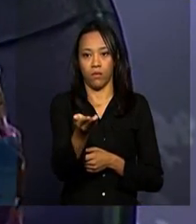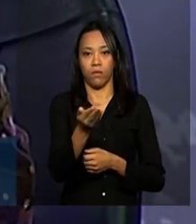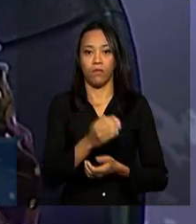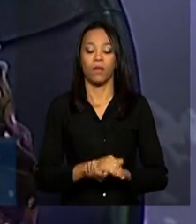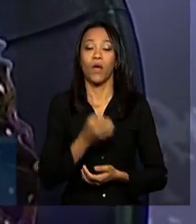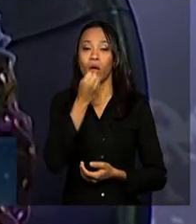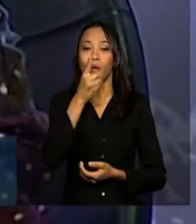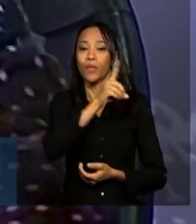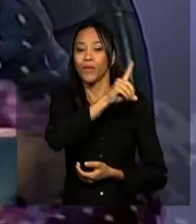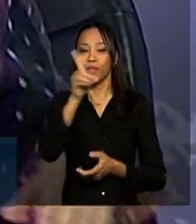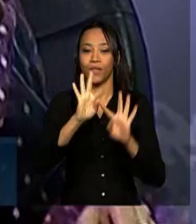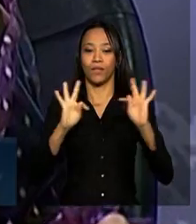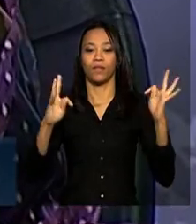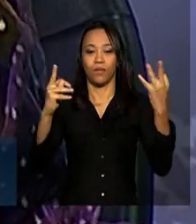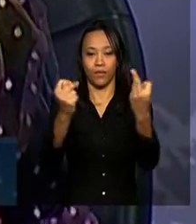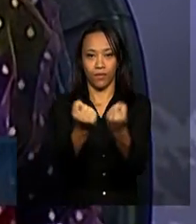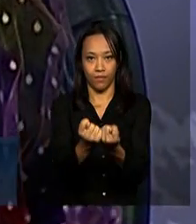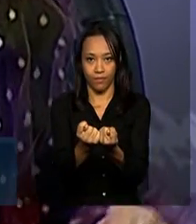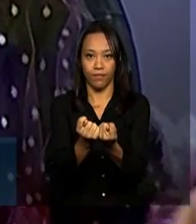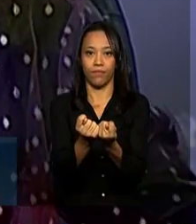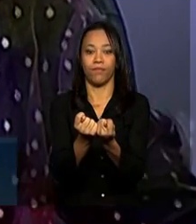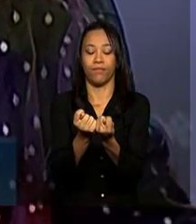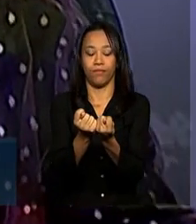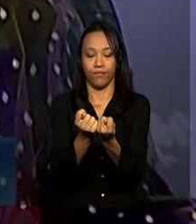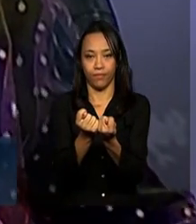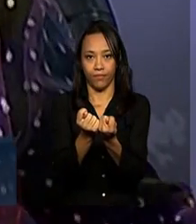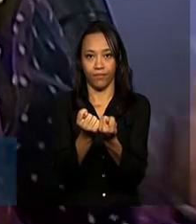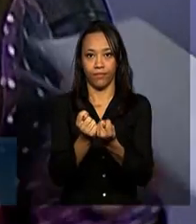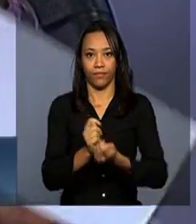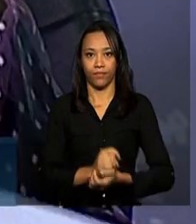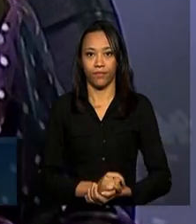Bom dia a todas e a todos.